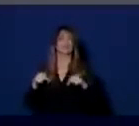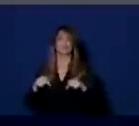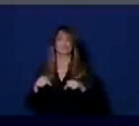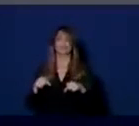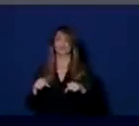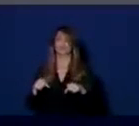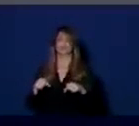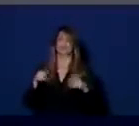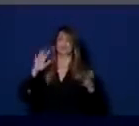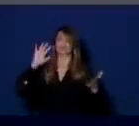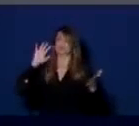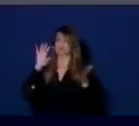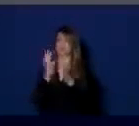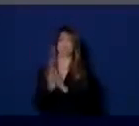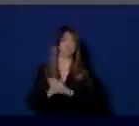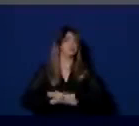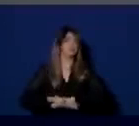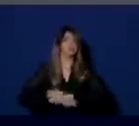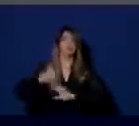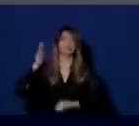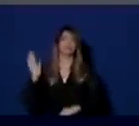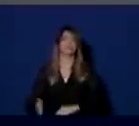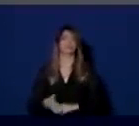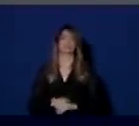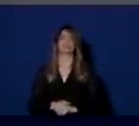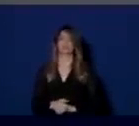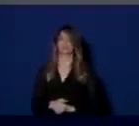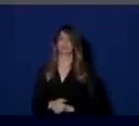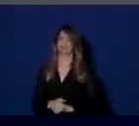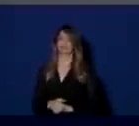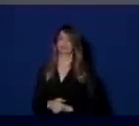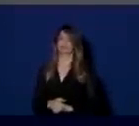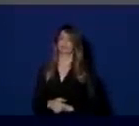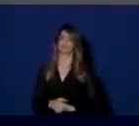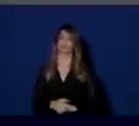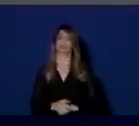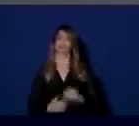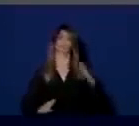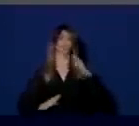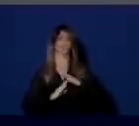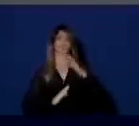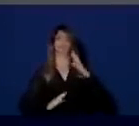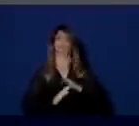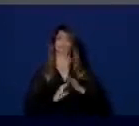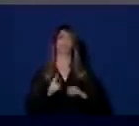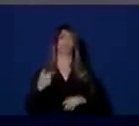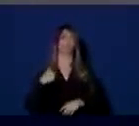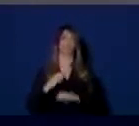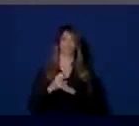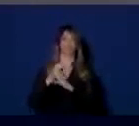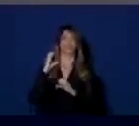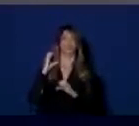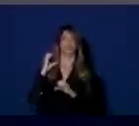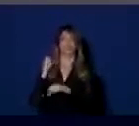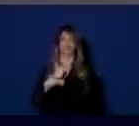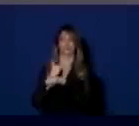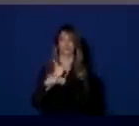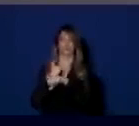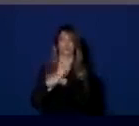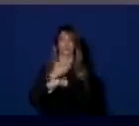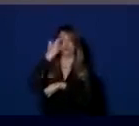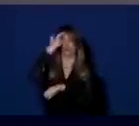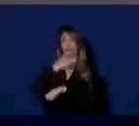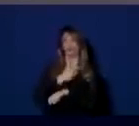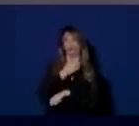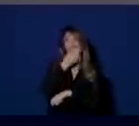completamente quebrado. Né? E, no limite, né, eu mesmo sendo engenheiro, vou dar uma... Assim, eu